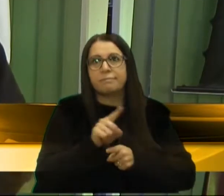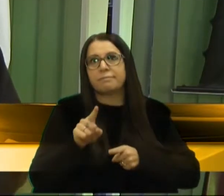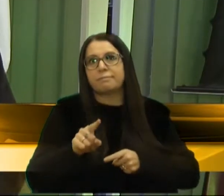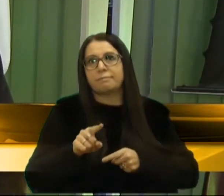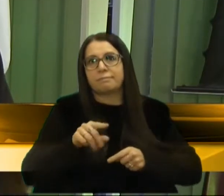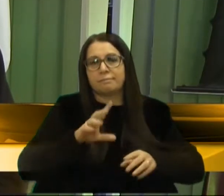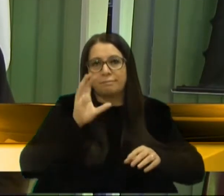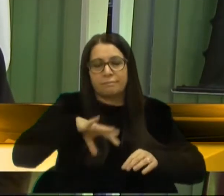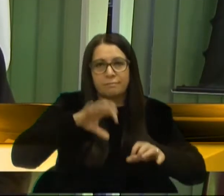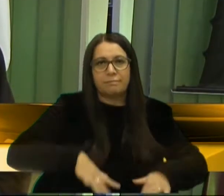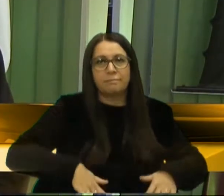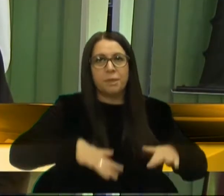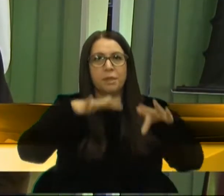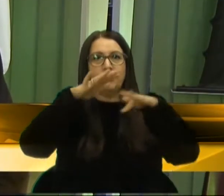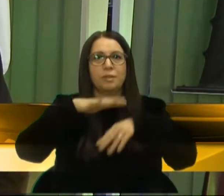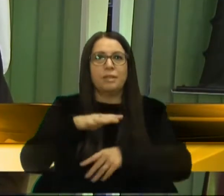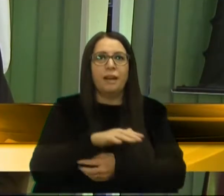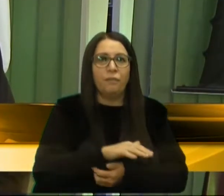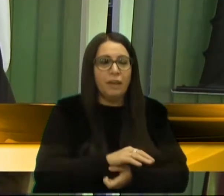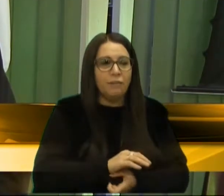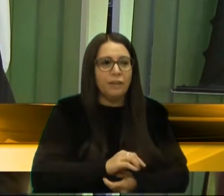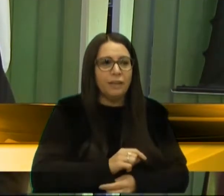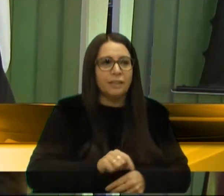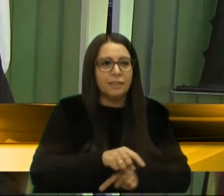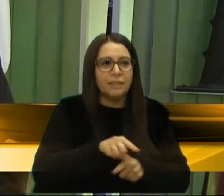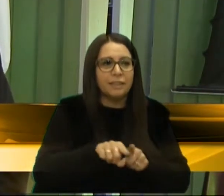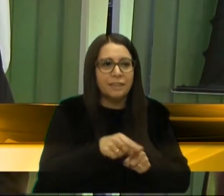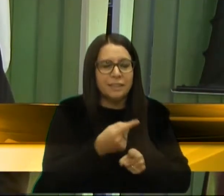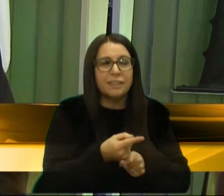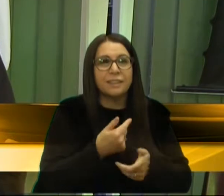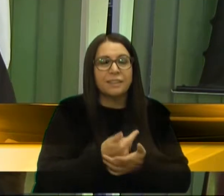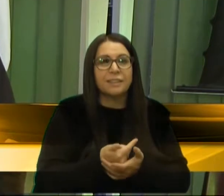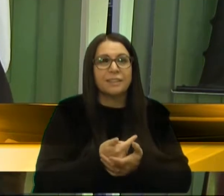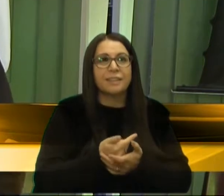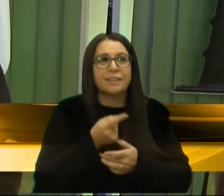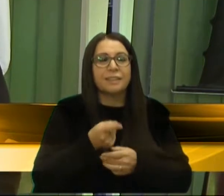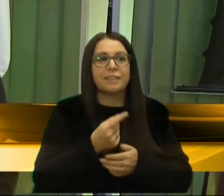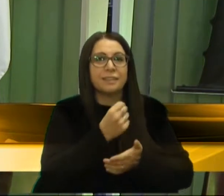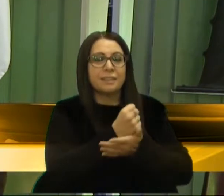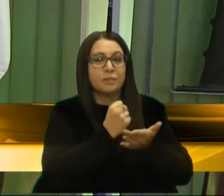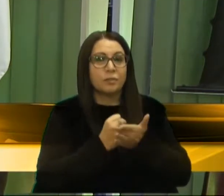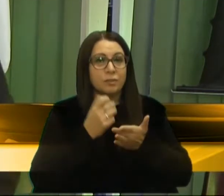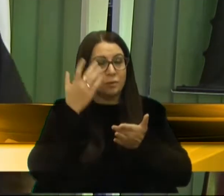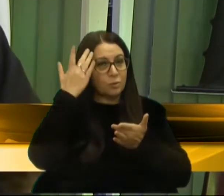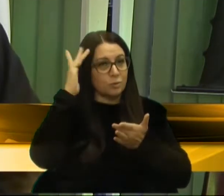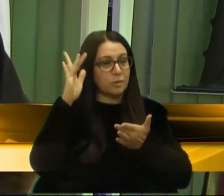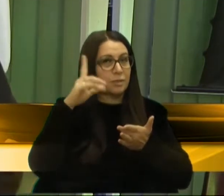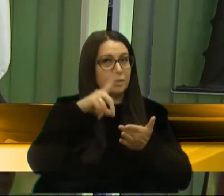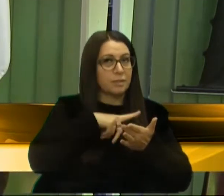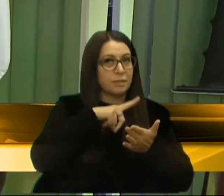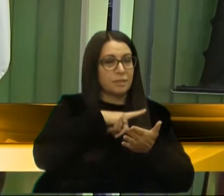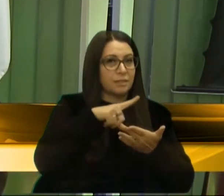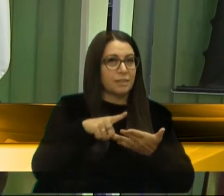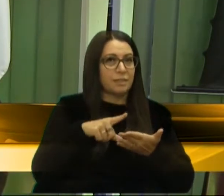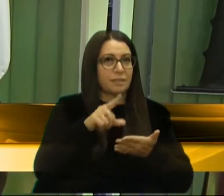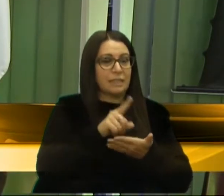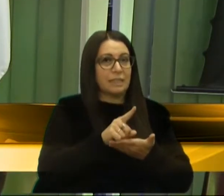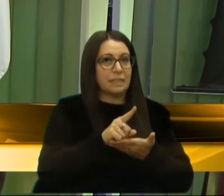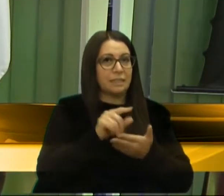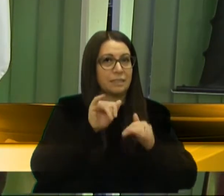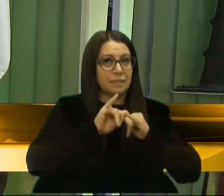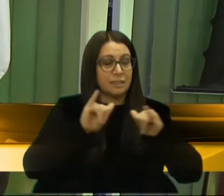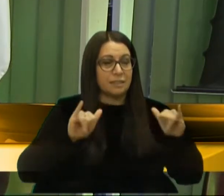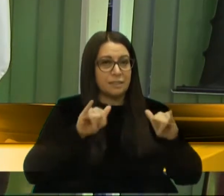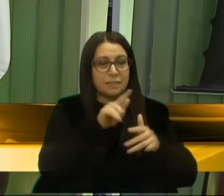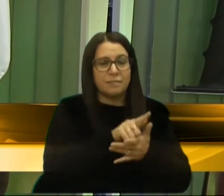alagamentos nas residências vizinhas. Então, quero dizer que esse contrato eu não sei, eu não tenho informação,